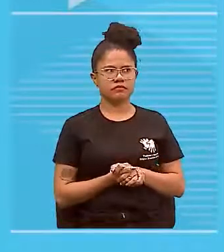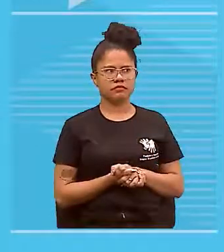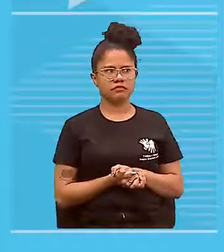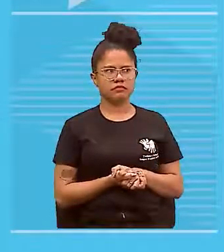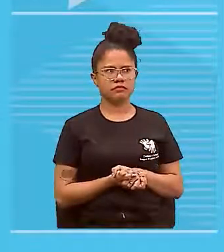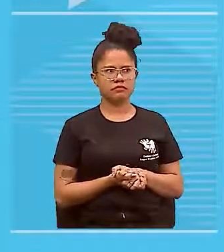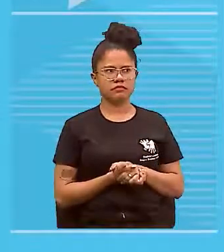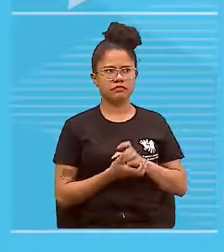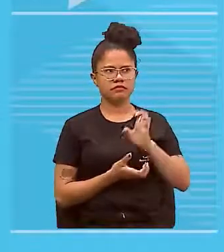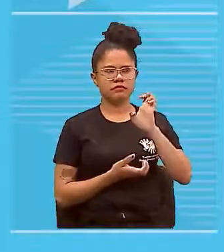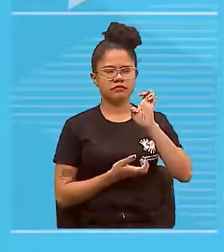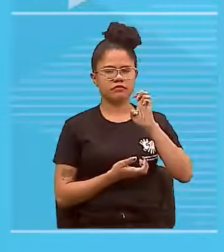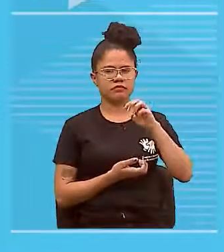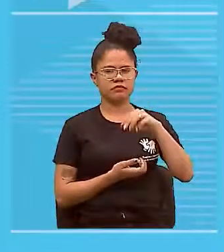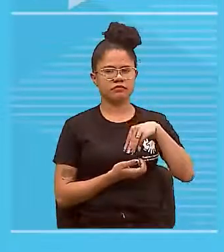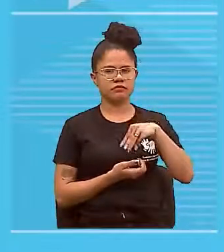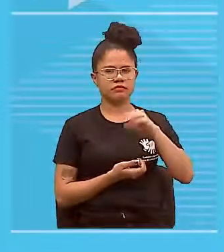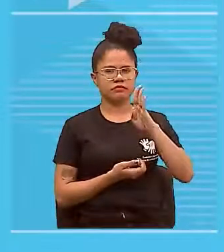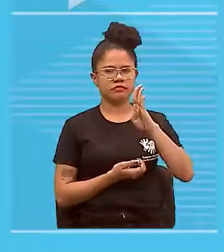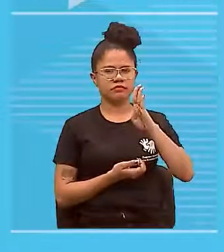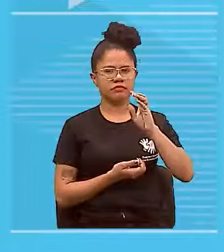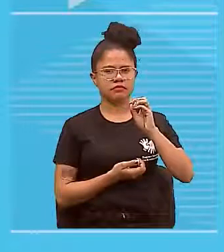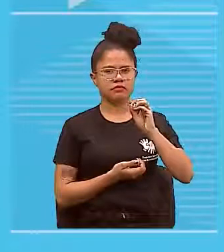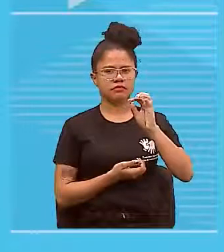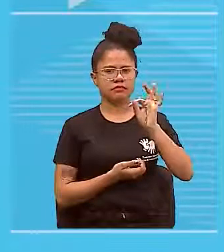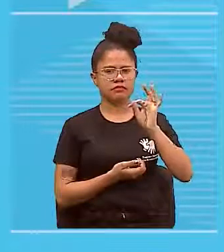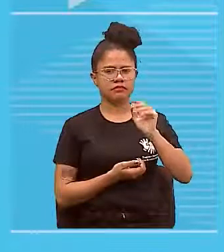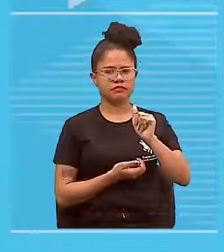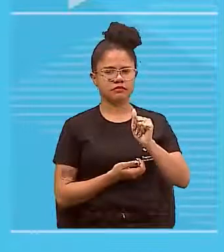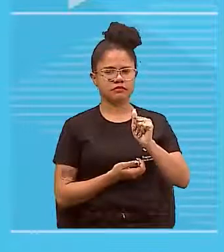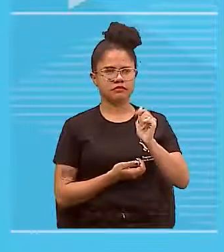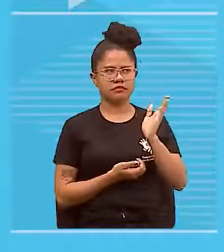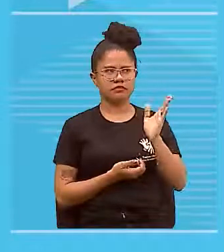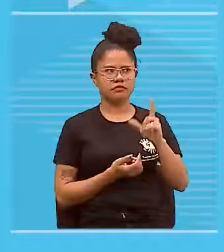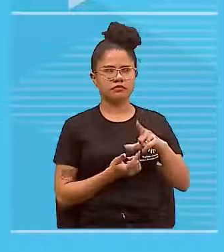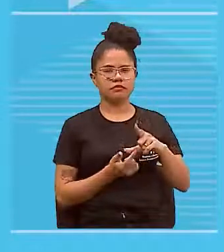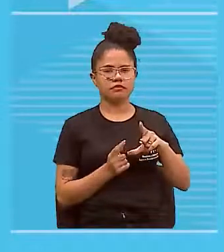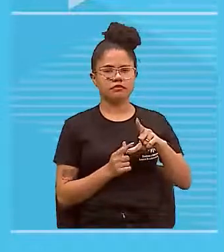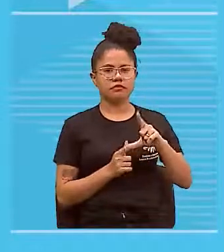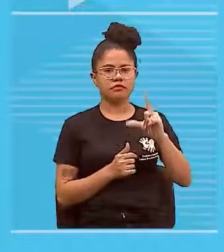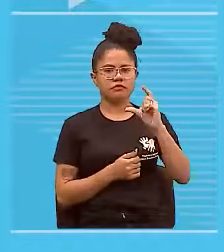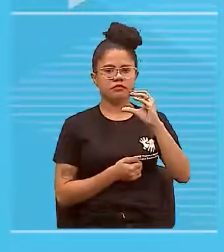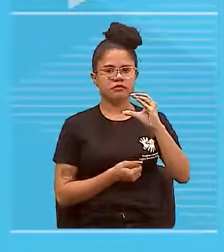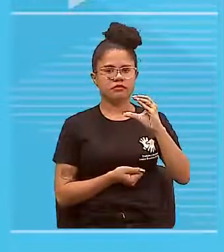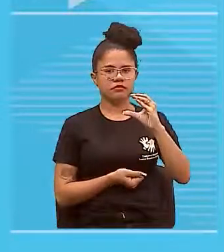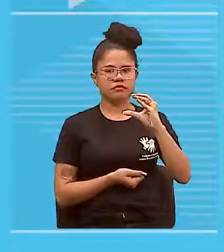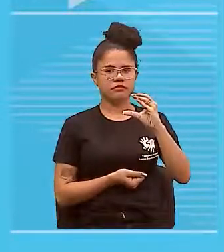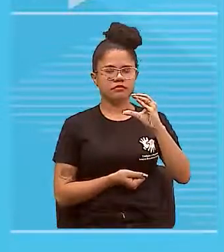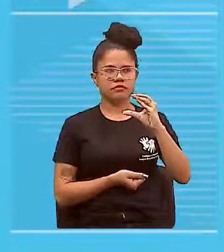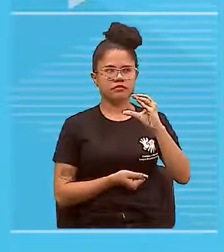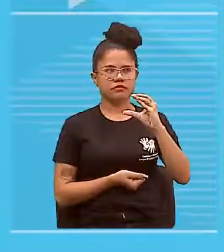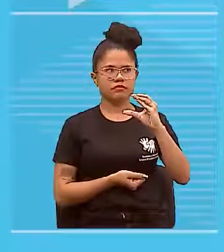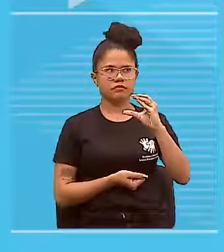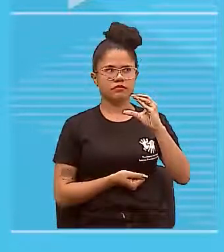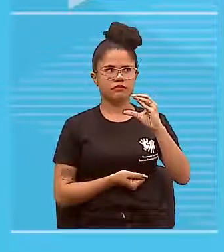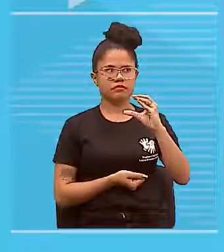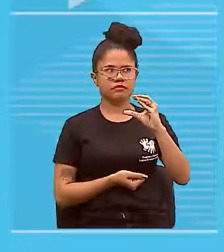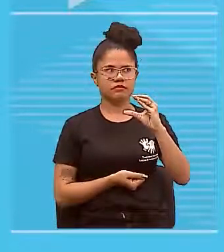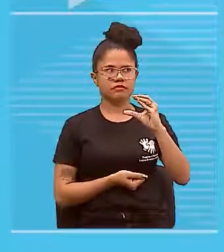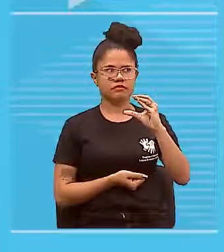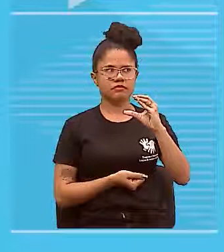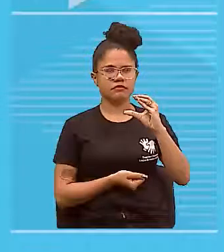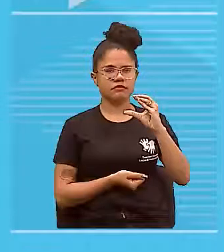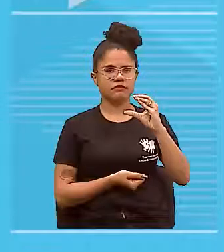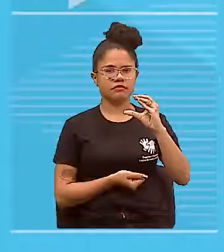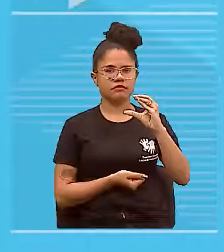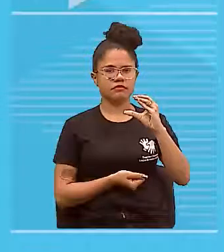em bota letra C mostra que as pessoas inteligentes não gostam de